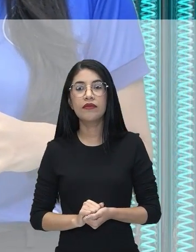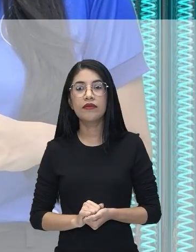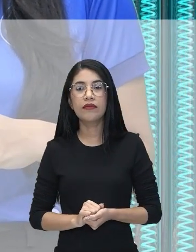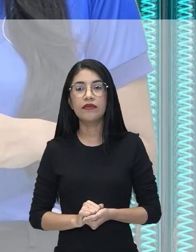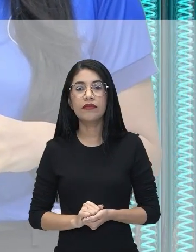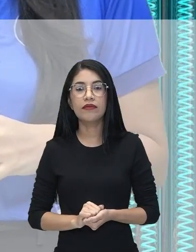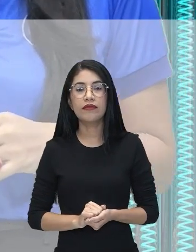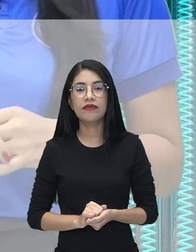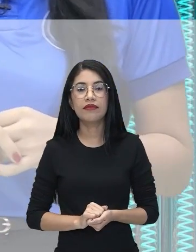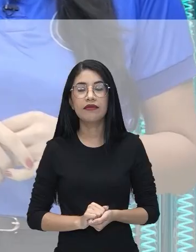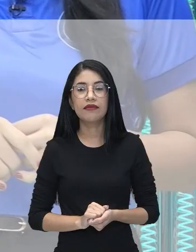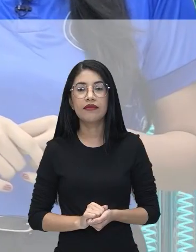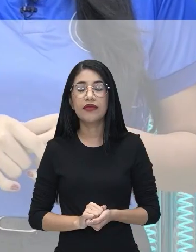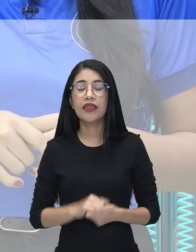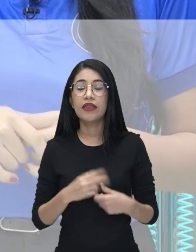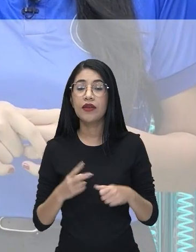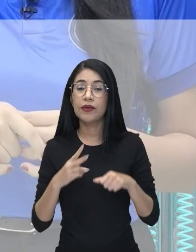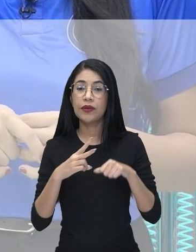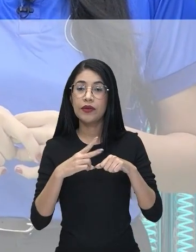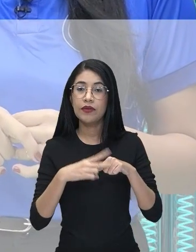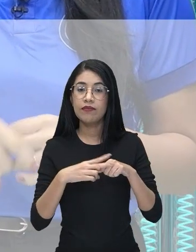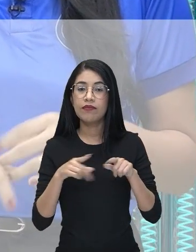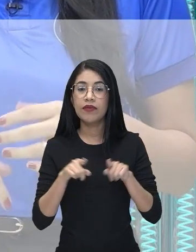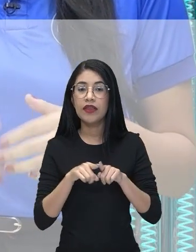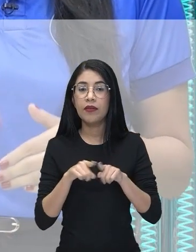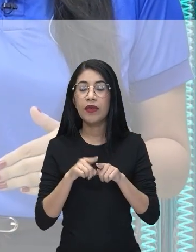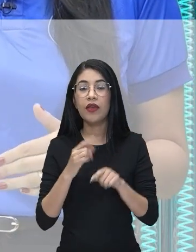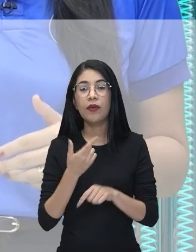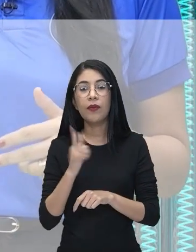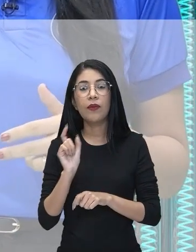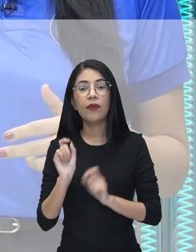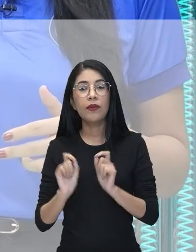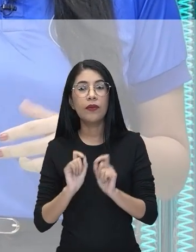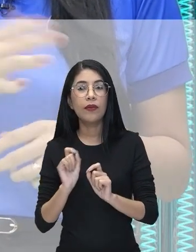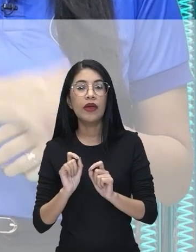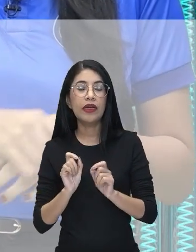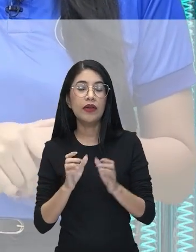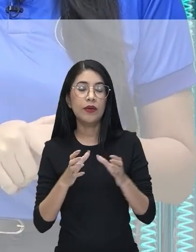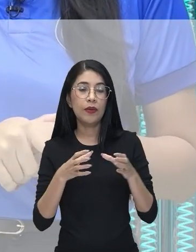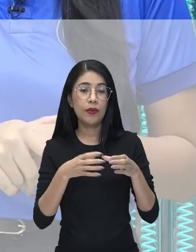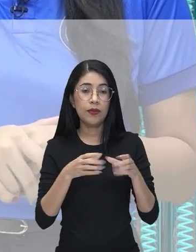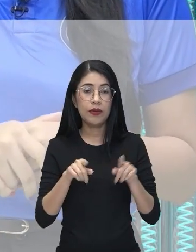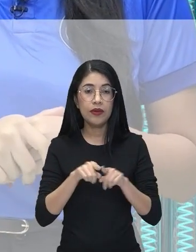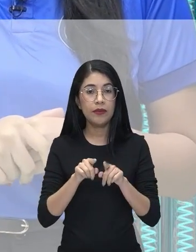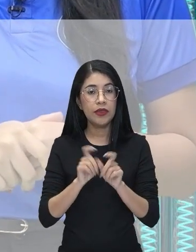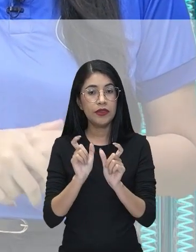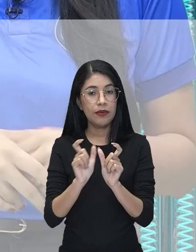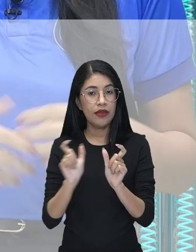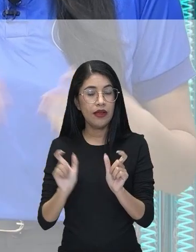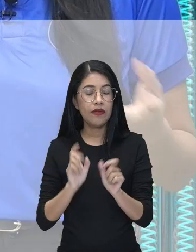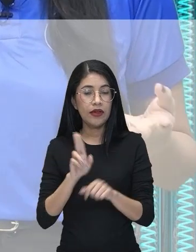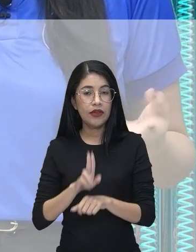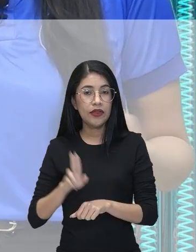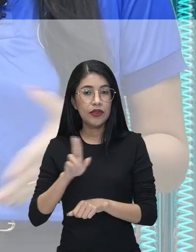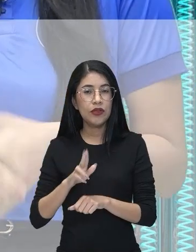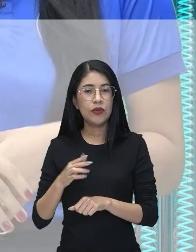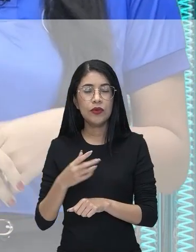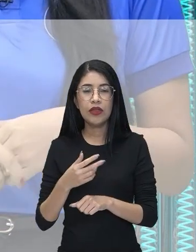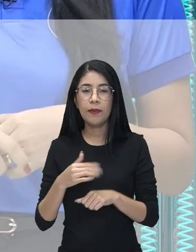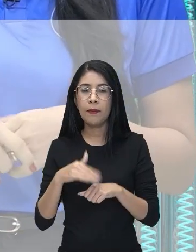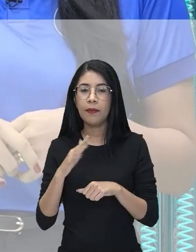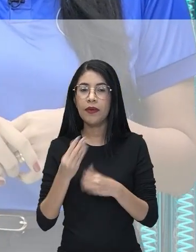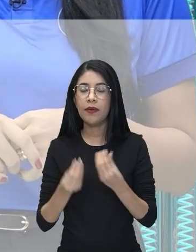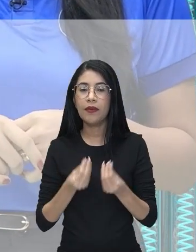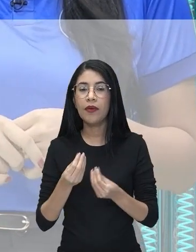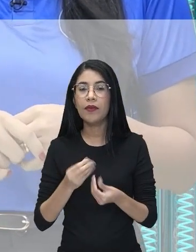verbs, que são os verbos, e temos ainda outra classe de palavras que nós utilizamos muito,